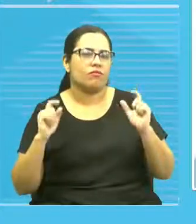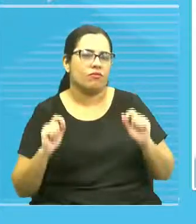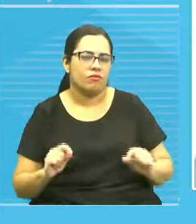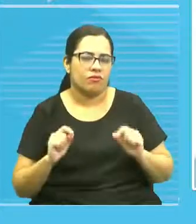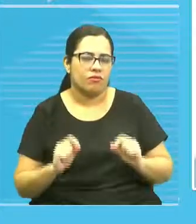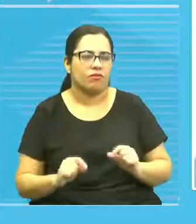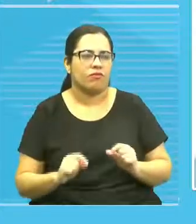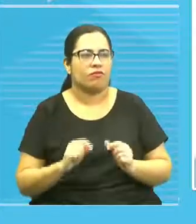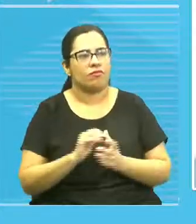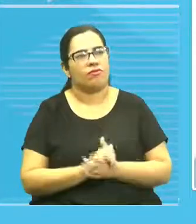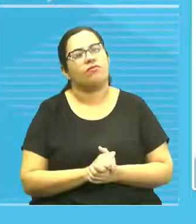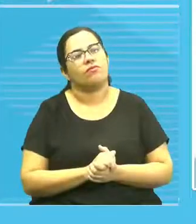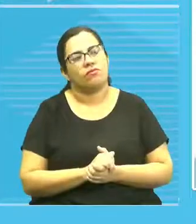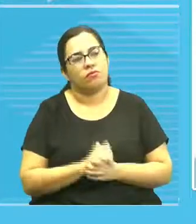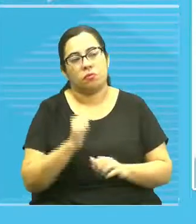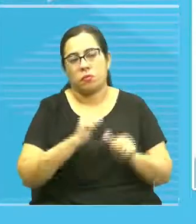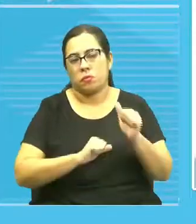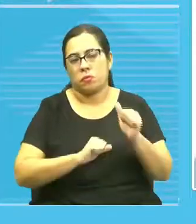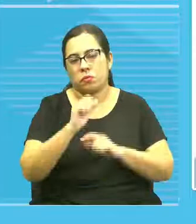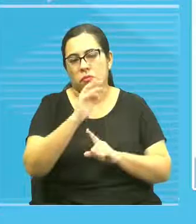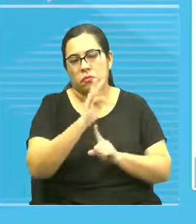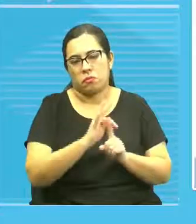dele? Resfriou.